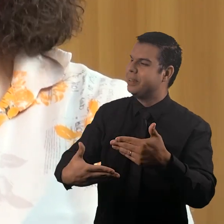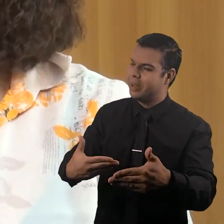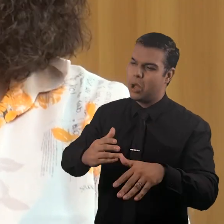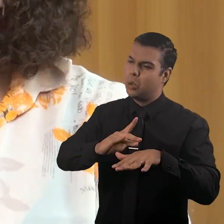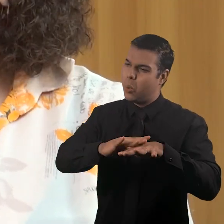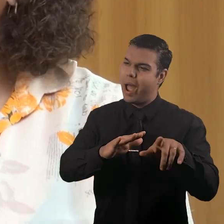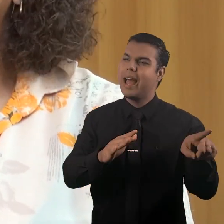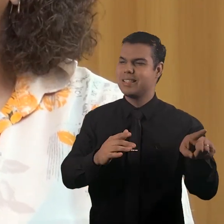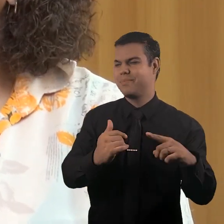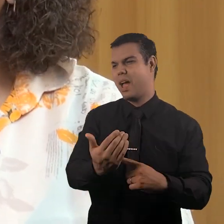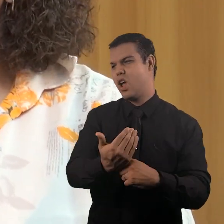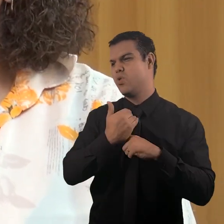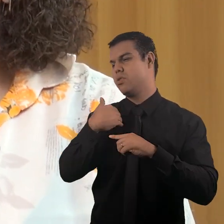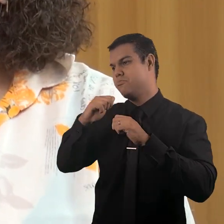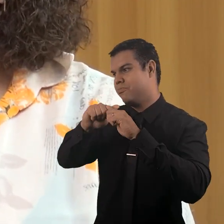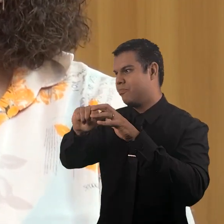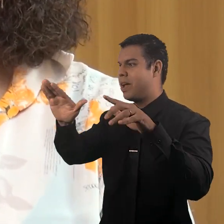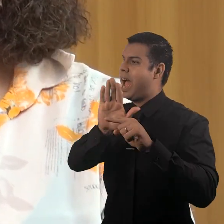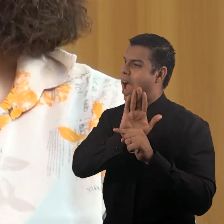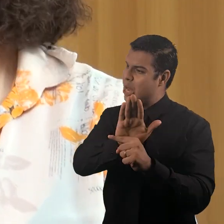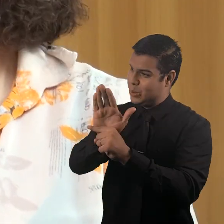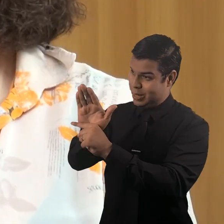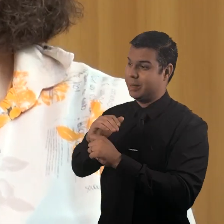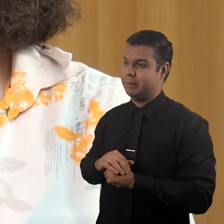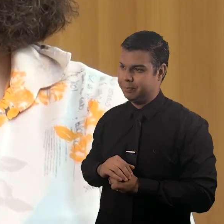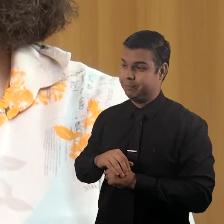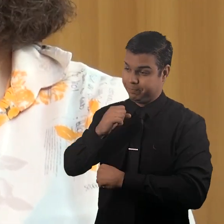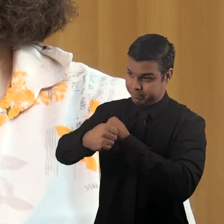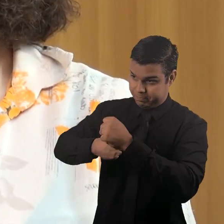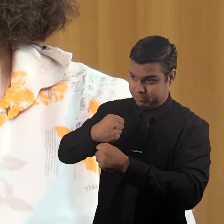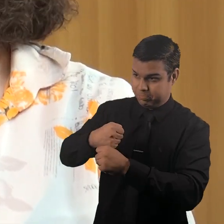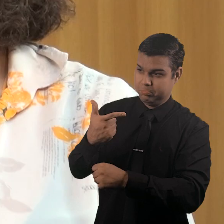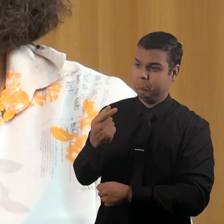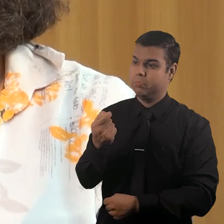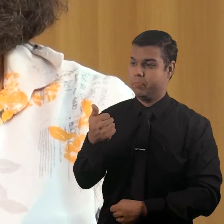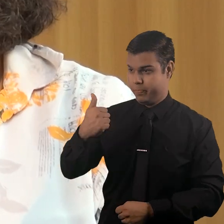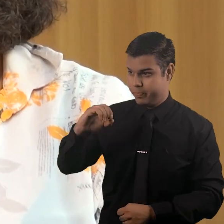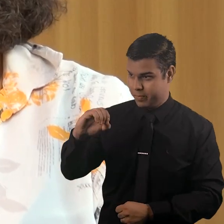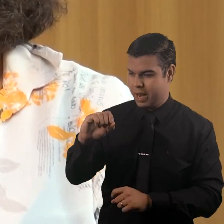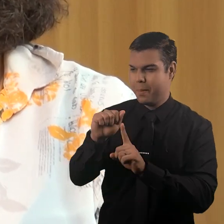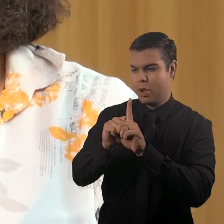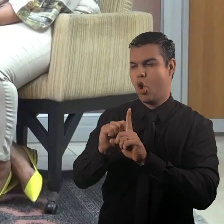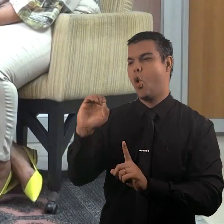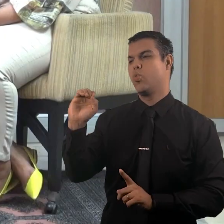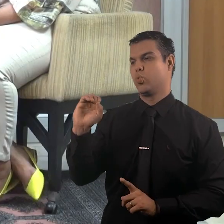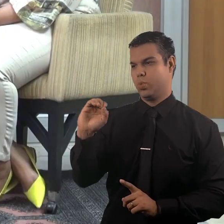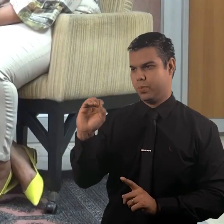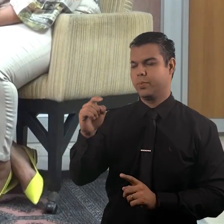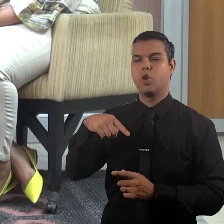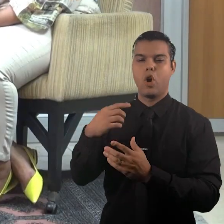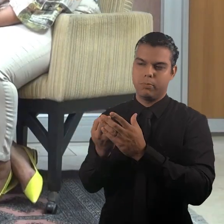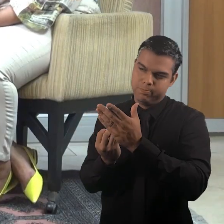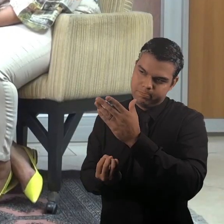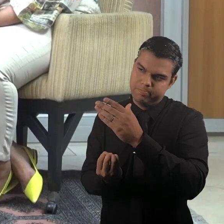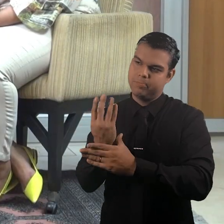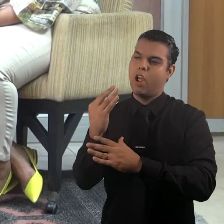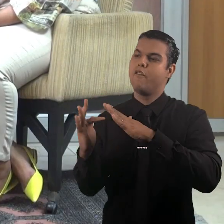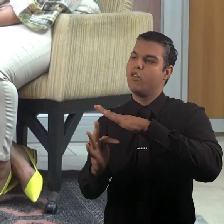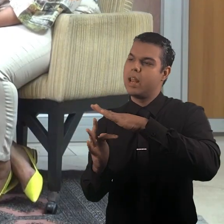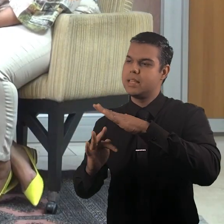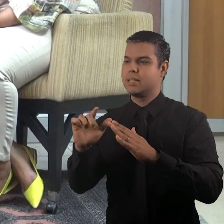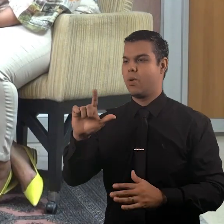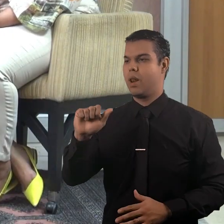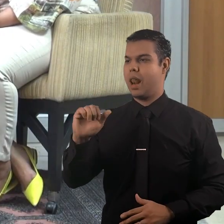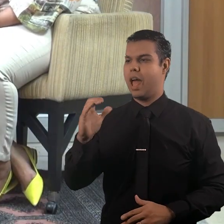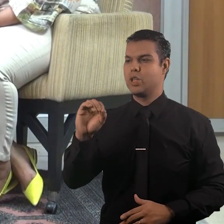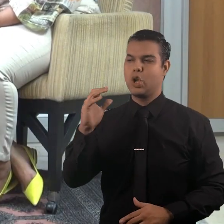da Aline serviu para isso. E em 2010, num outubro de 2010, nós abrimos a Fundação Laço Rosa